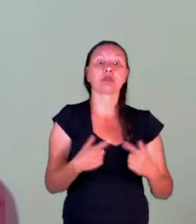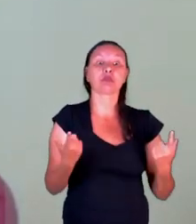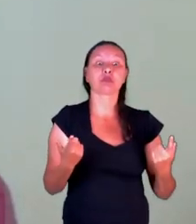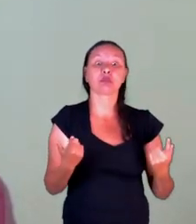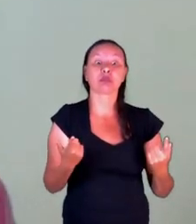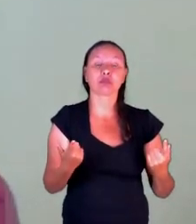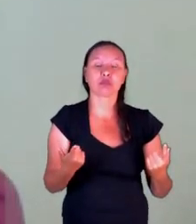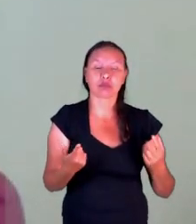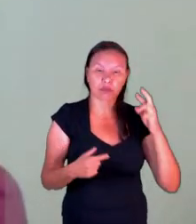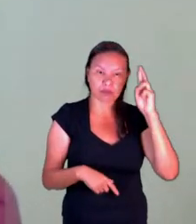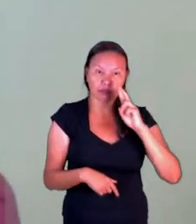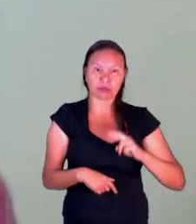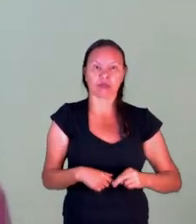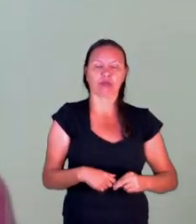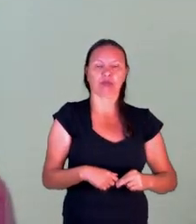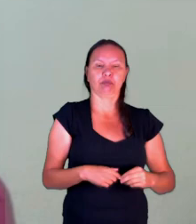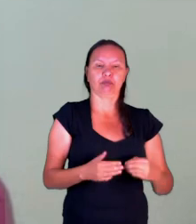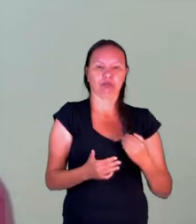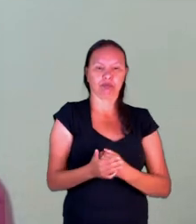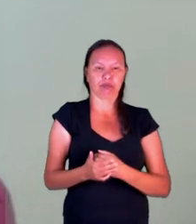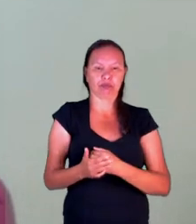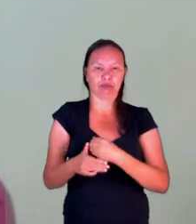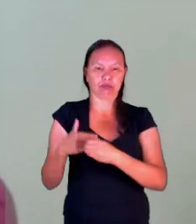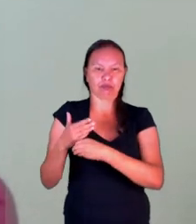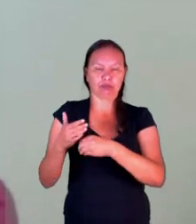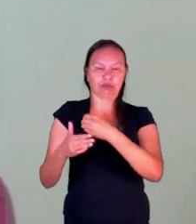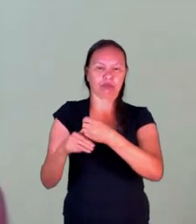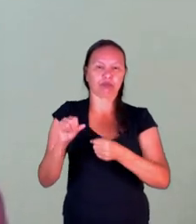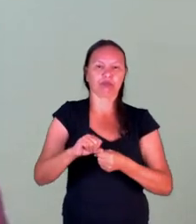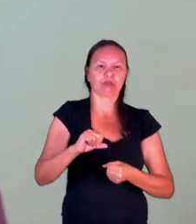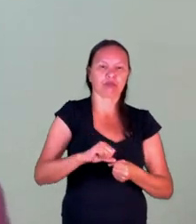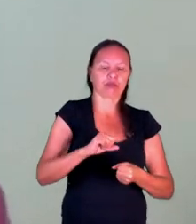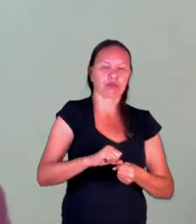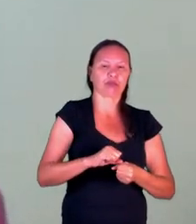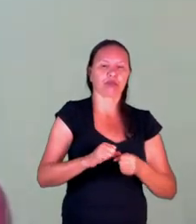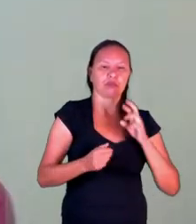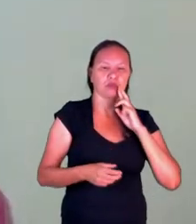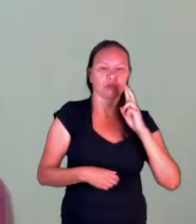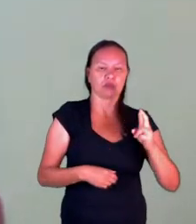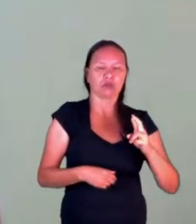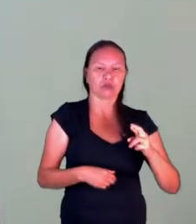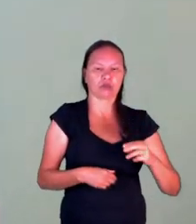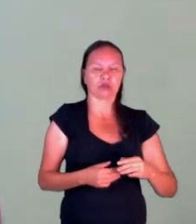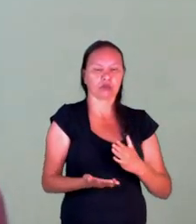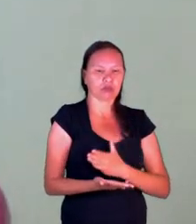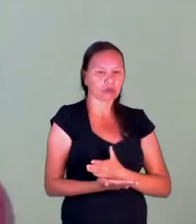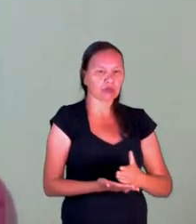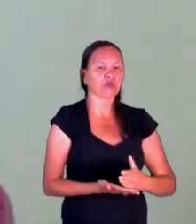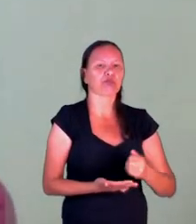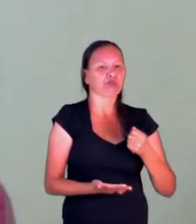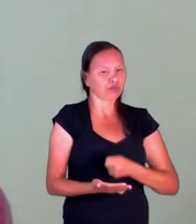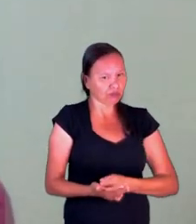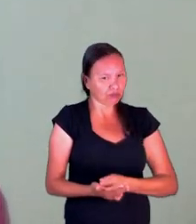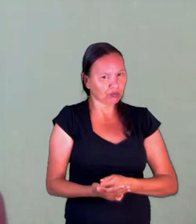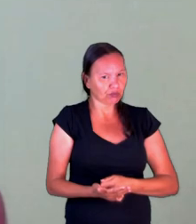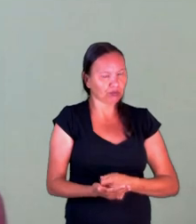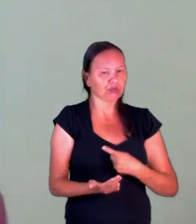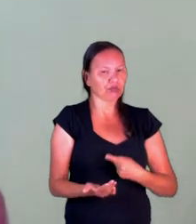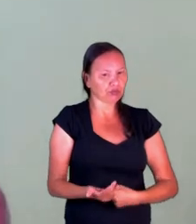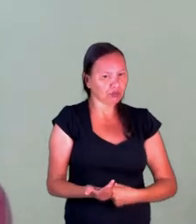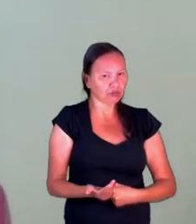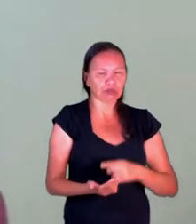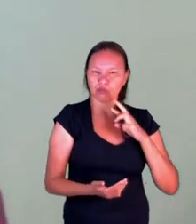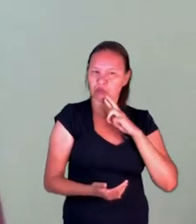isso realmente se concretizar né porque nós fizemos a recomendação a recomendação tão comprazo para cumprimento não recebemos resposta